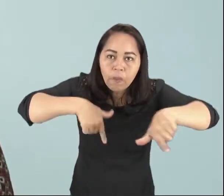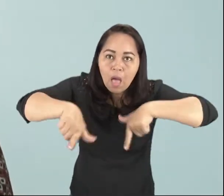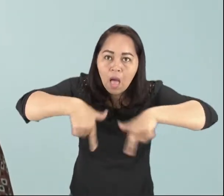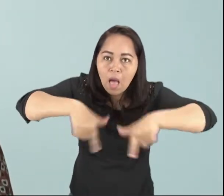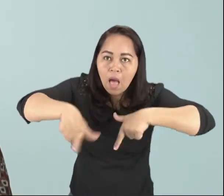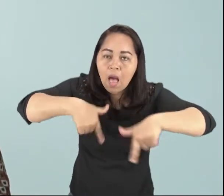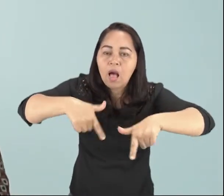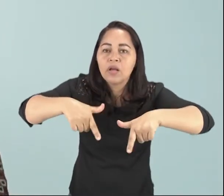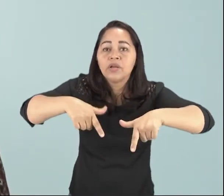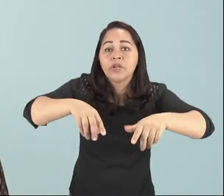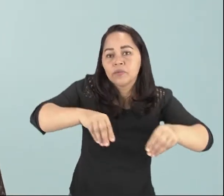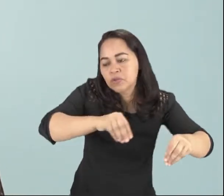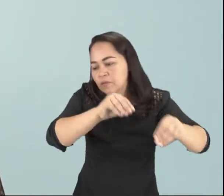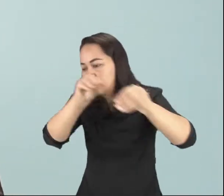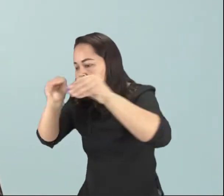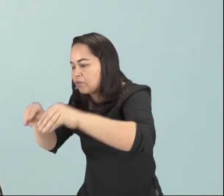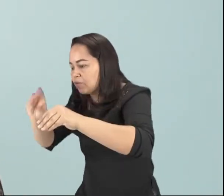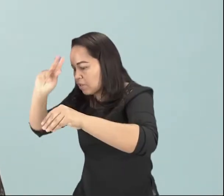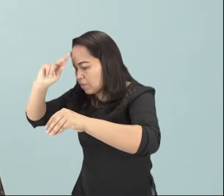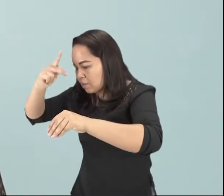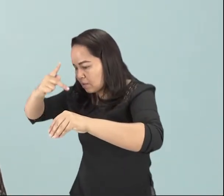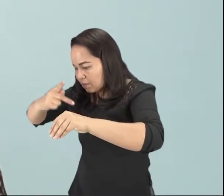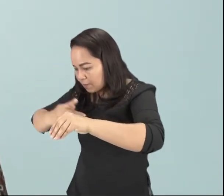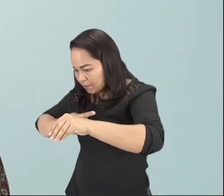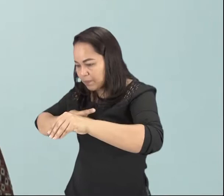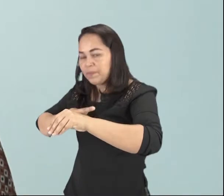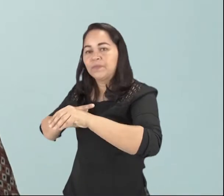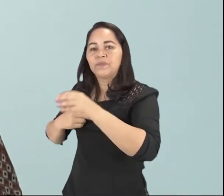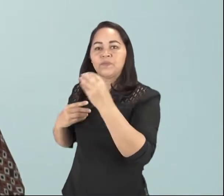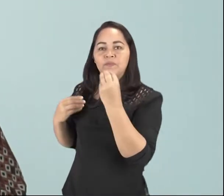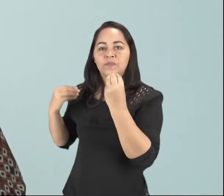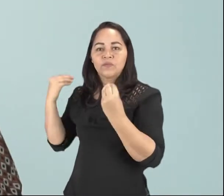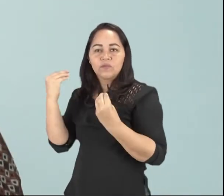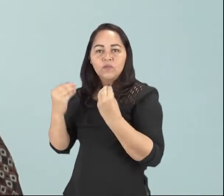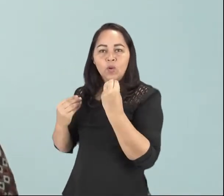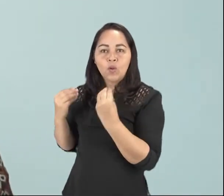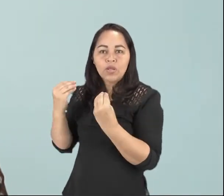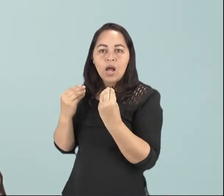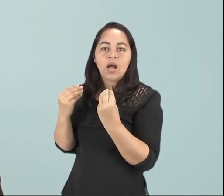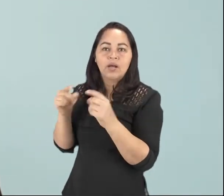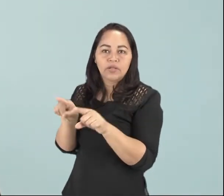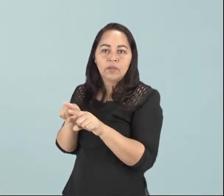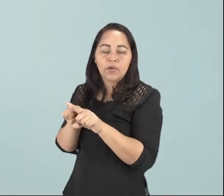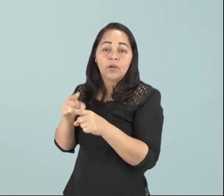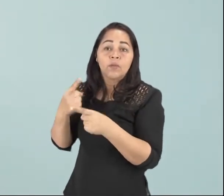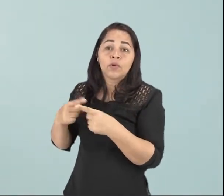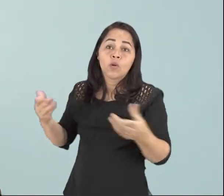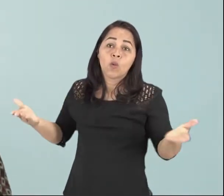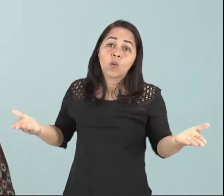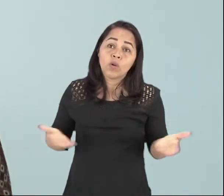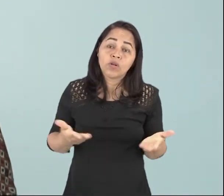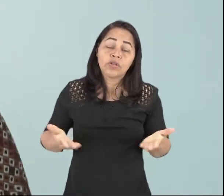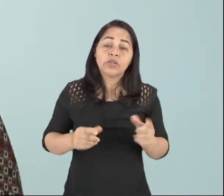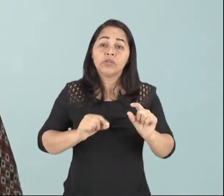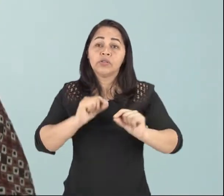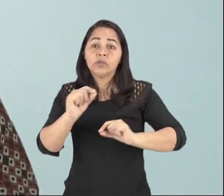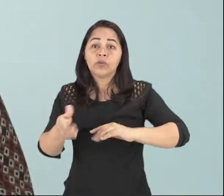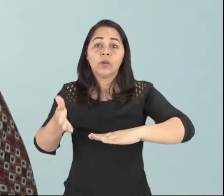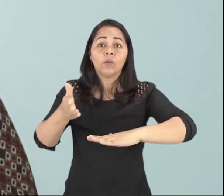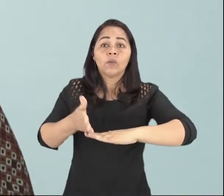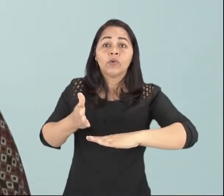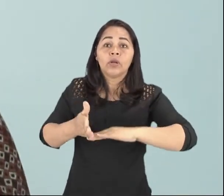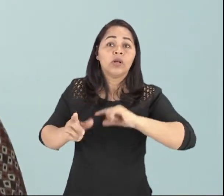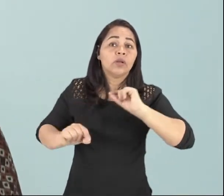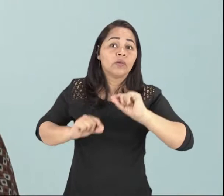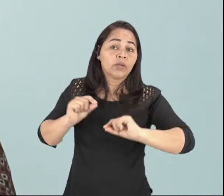a dedicar-se a elas mesmas, Porque nós vivemos em uma sociedade pós-industrial, Existem sociedades pós-industriais. O que são